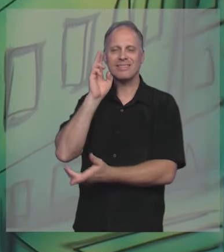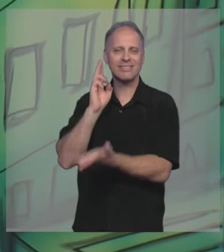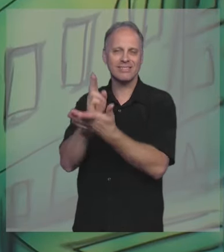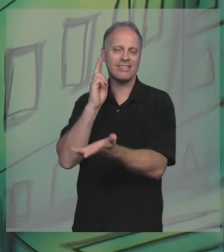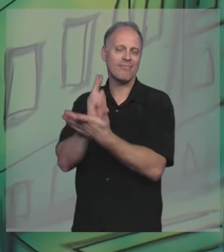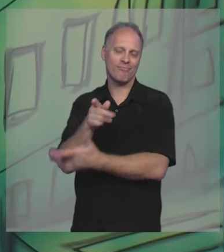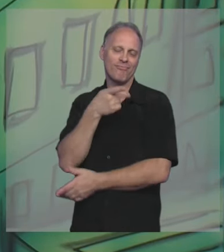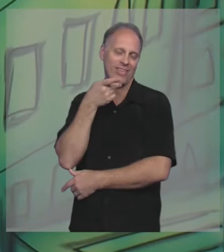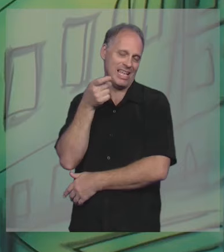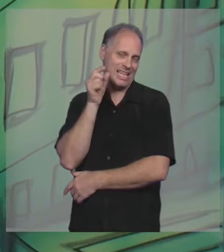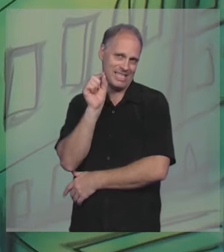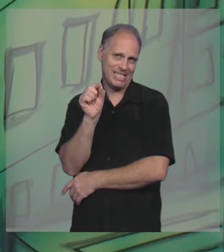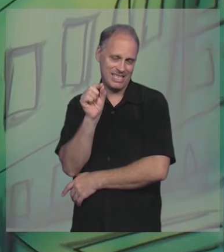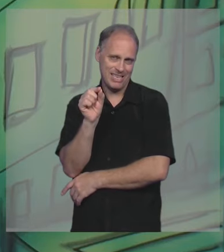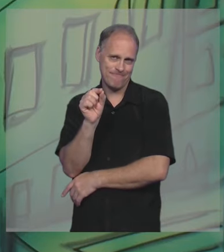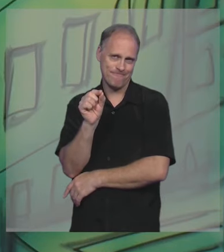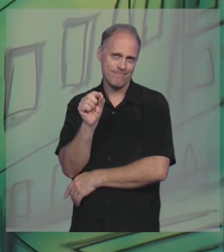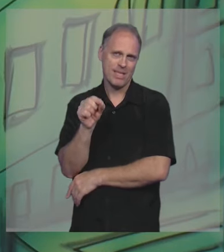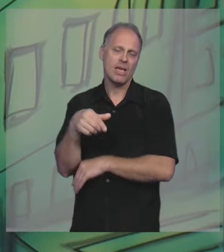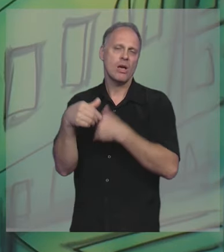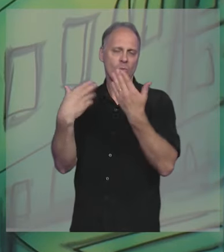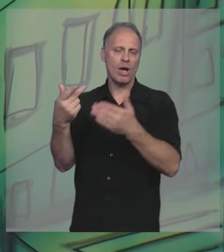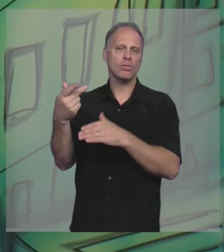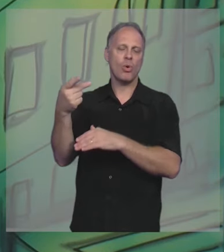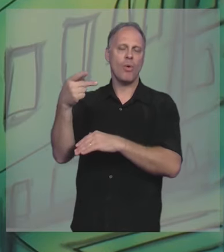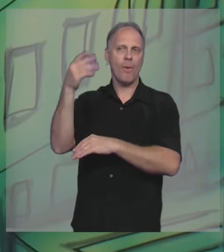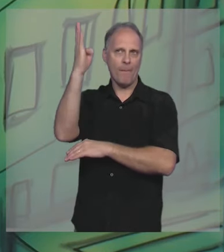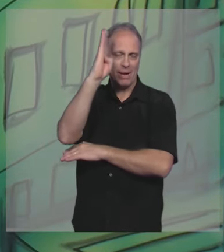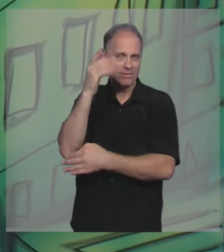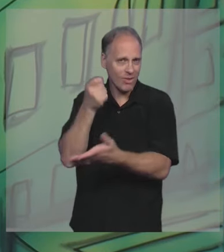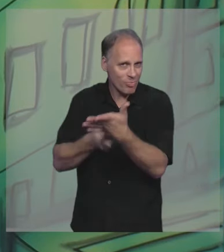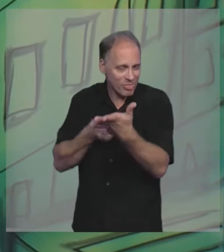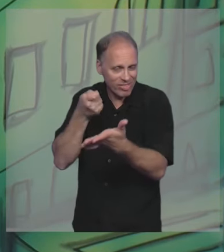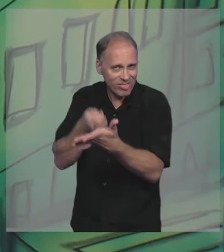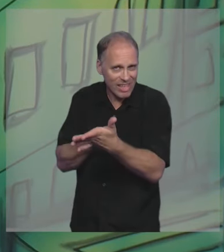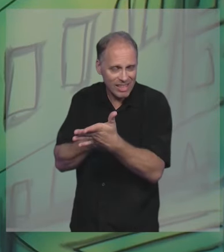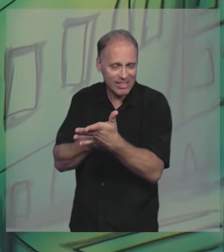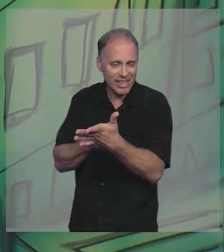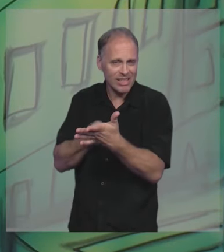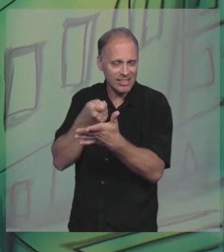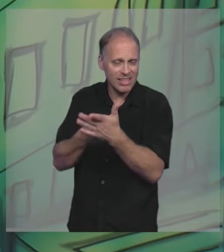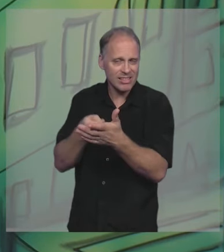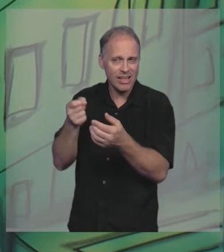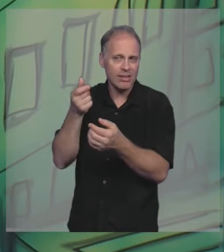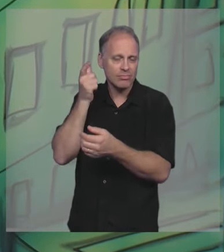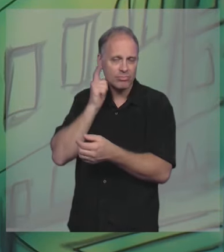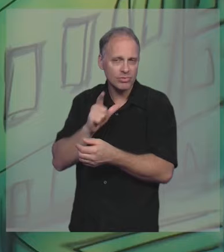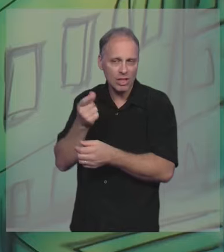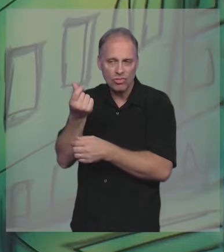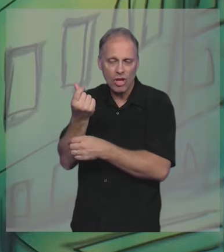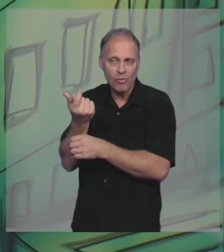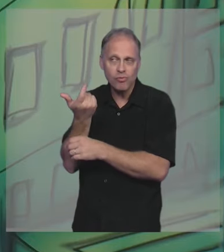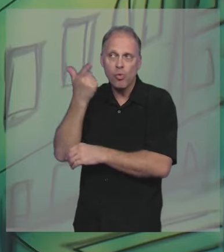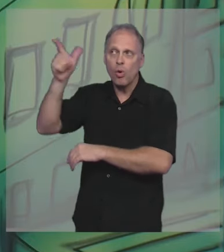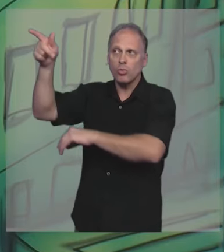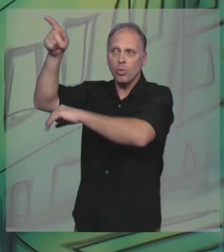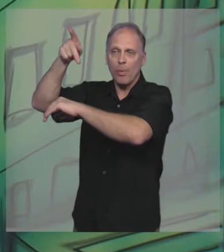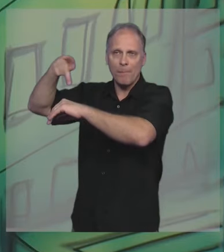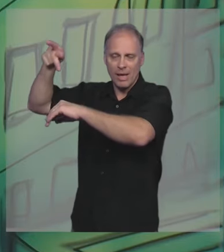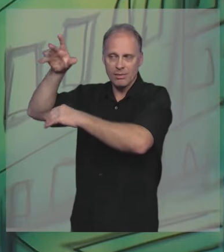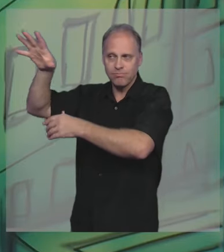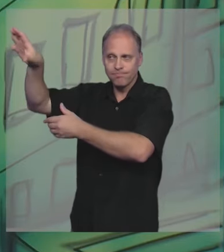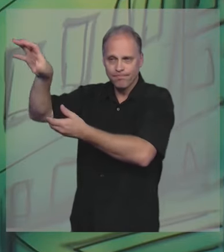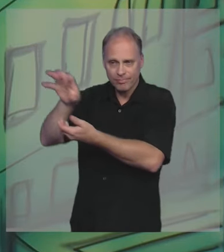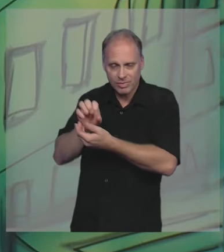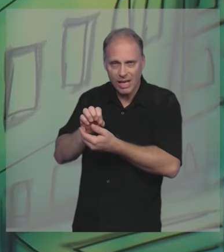Ele fala que quando o país tenta, né, buscar investimentos estrangeiros, porém há uma